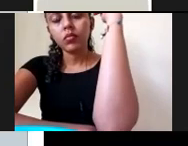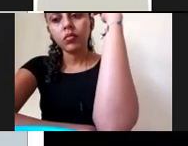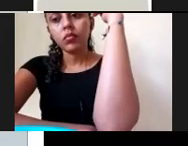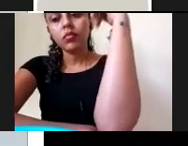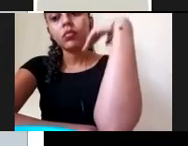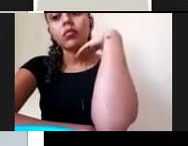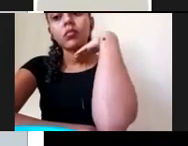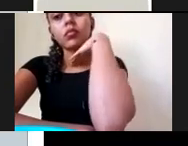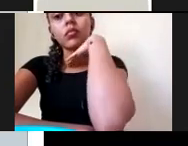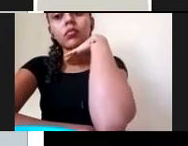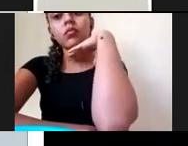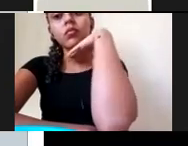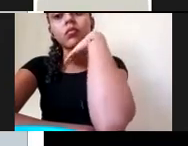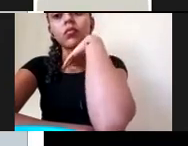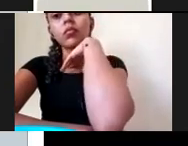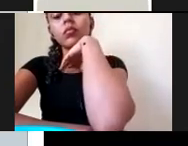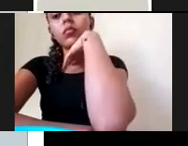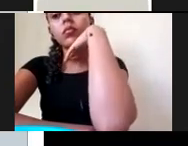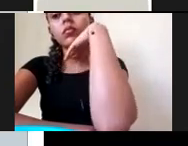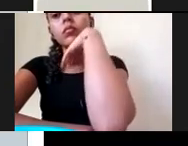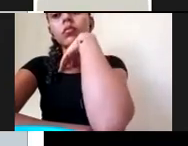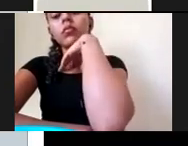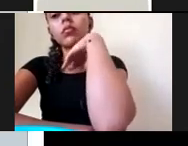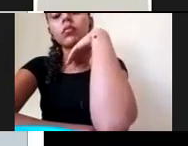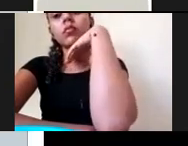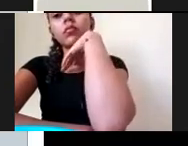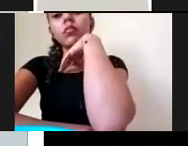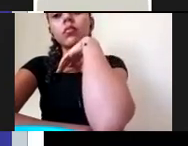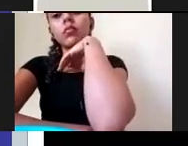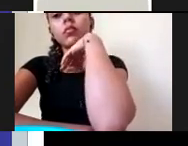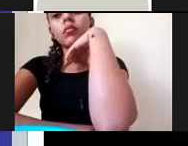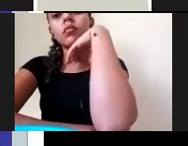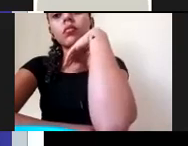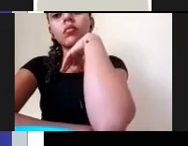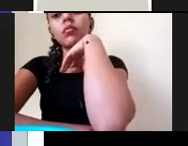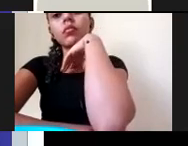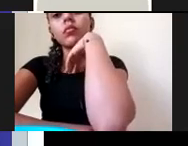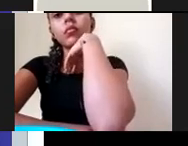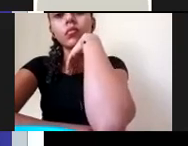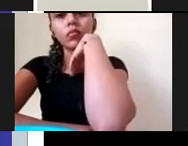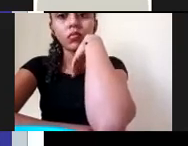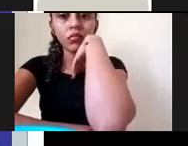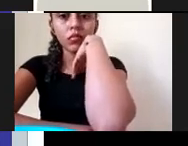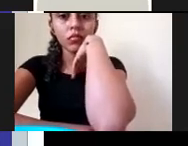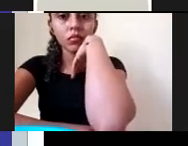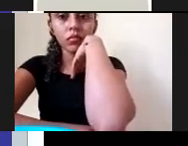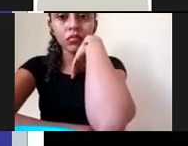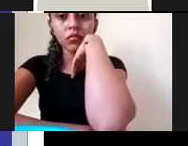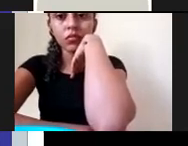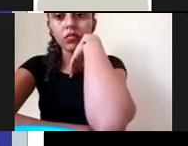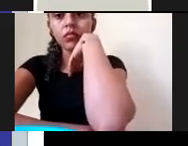glândulos, né? Que a gente tem glândulos na parte do pescoço. Então, eu trago até essa imagem,